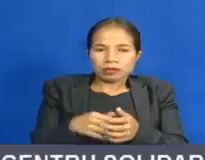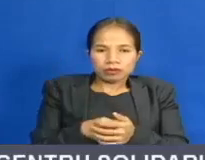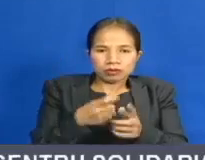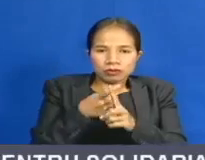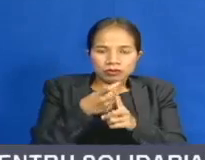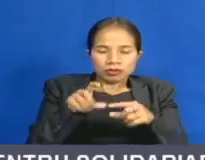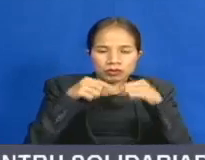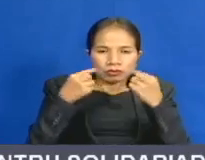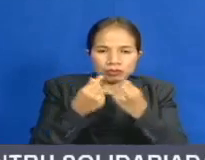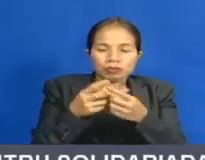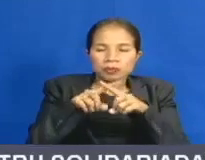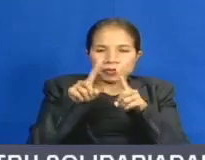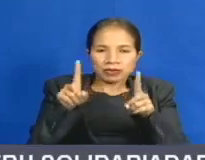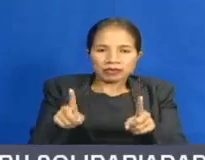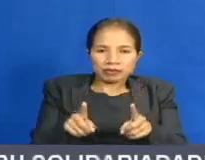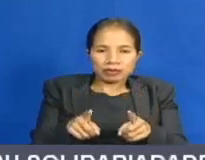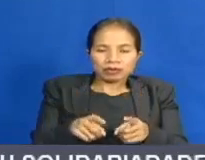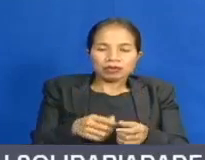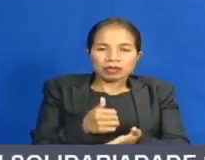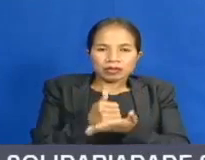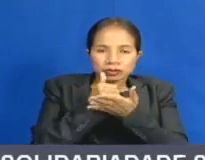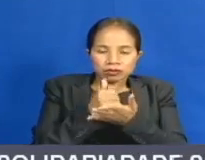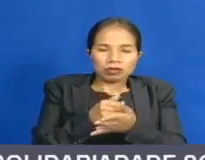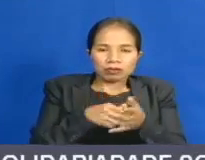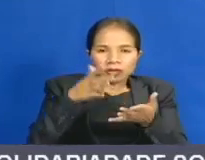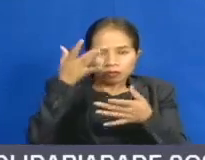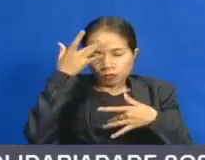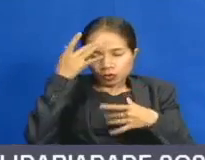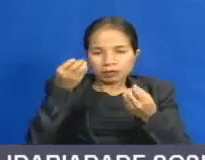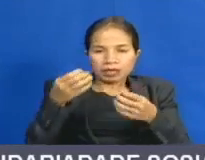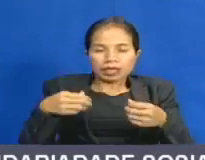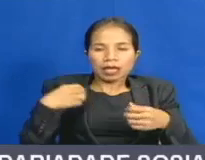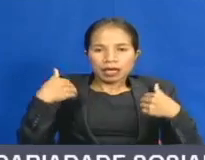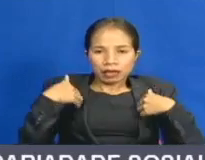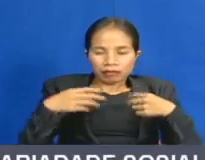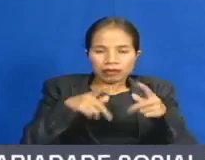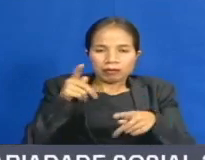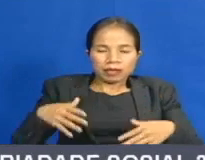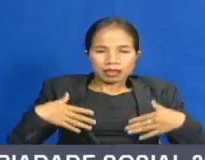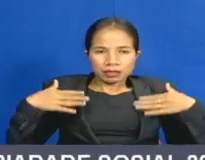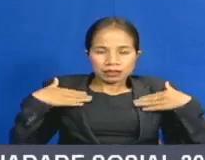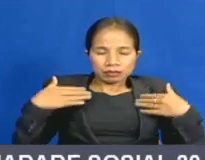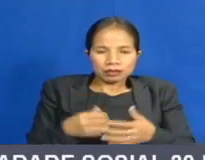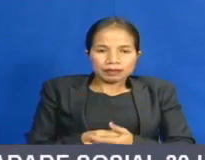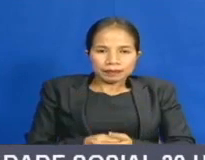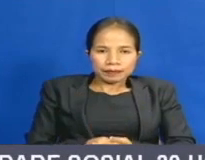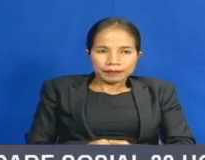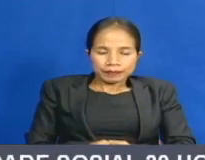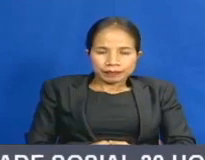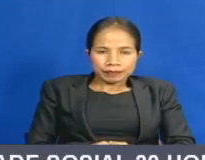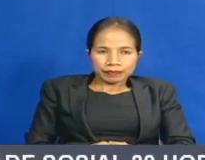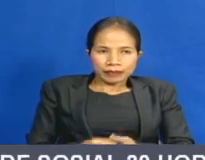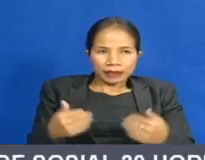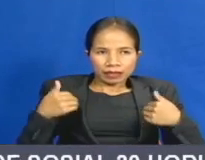composto husi grupo lahanesan, o de trata mos ba bacteria oin-oin iha emanie isi. Iha grupo penicilina ne laran ne,